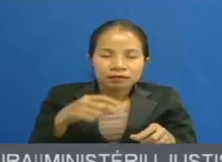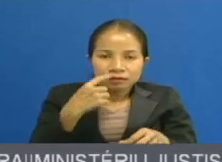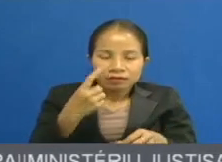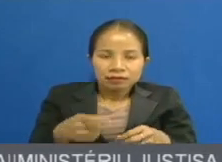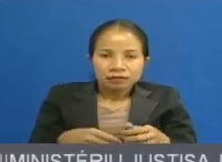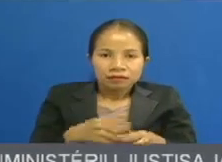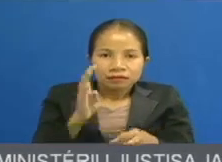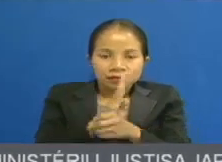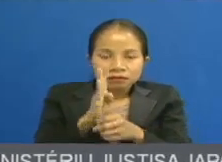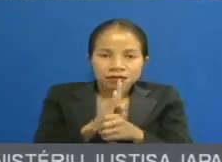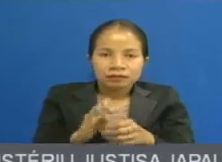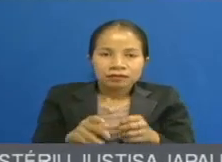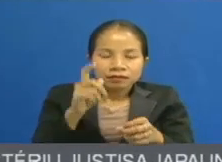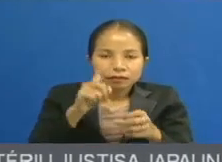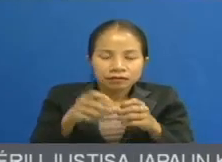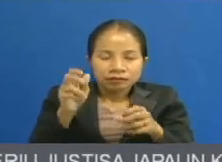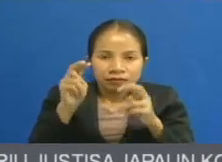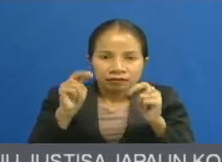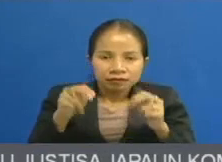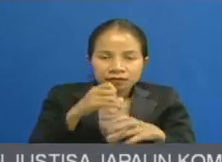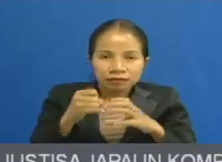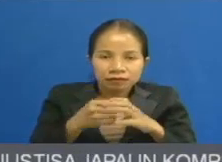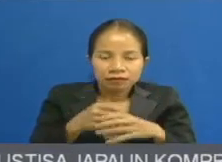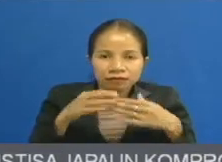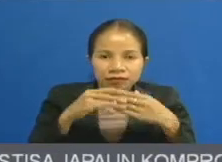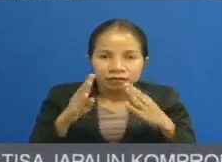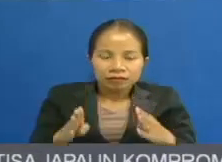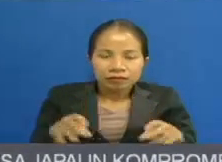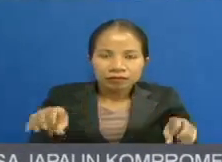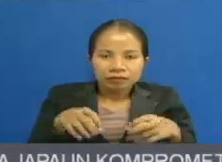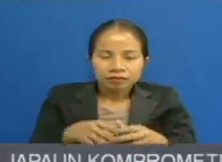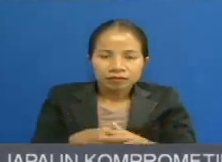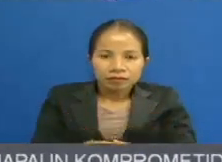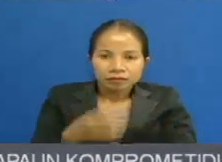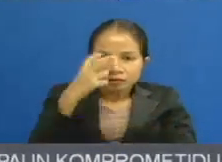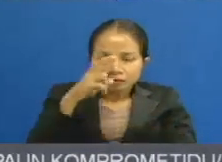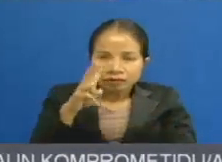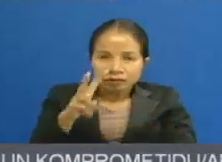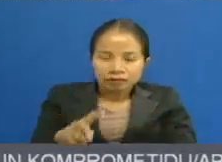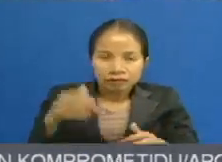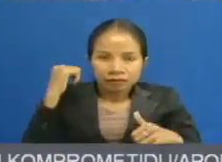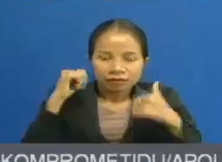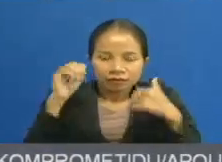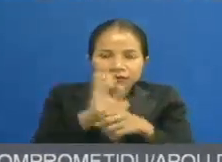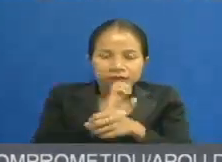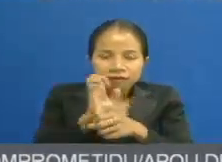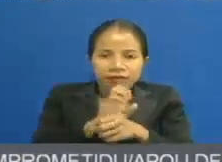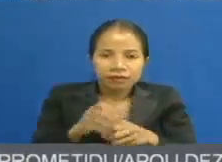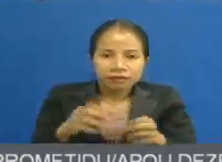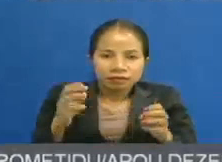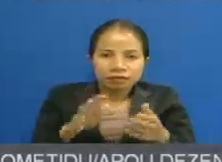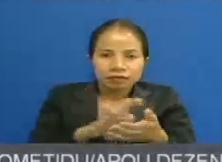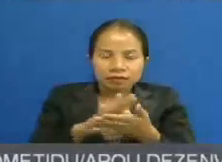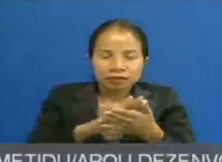autocontrola negociante combustível cera, precisa envolvermos autoridade inspeção no fiscalização, atividade econômica,